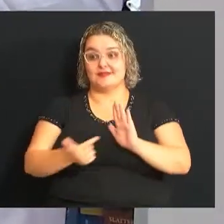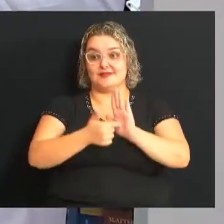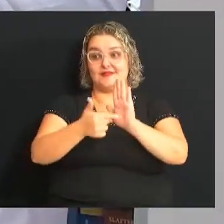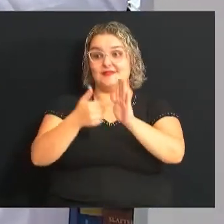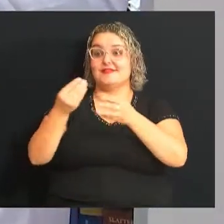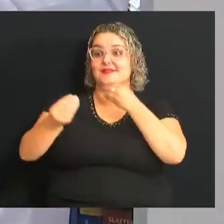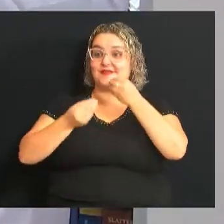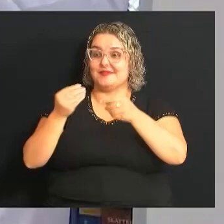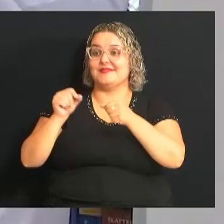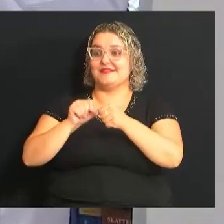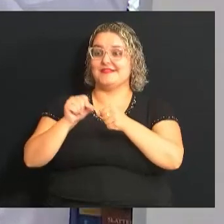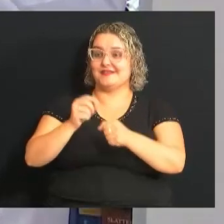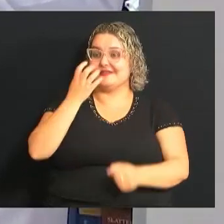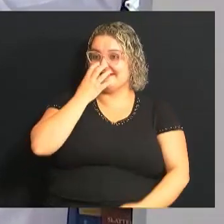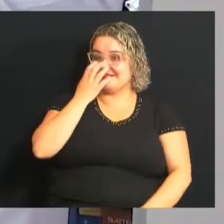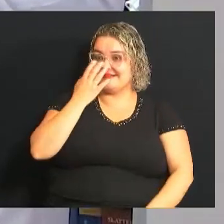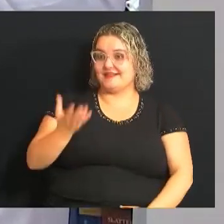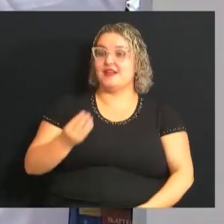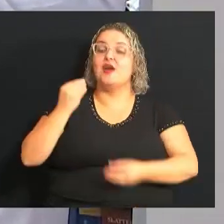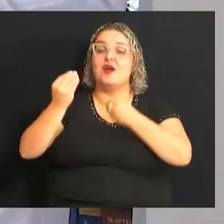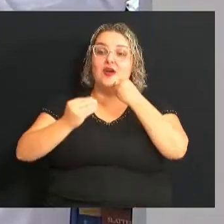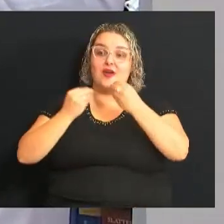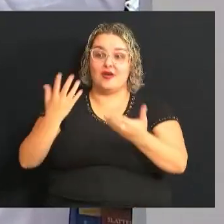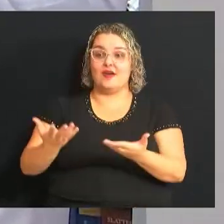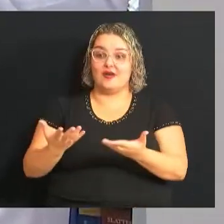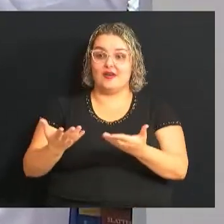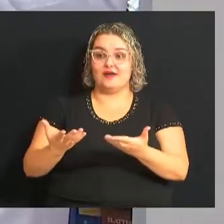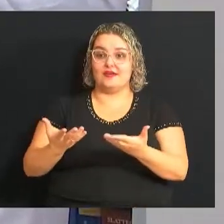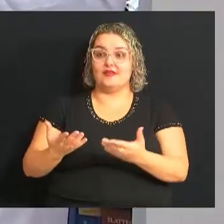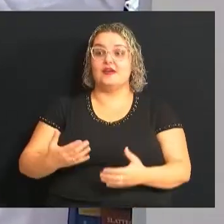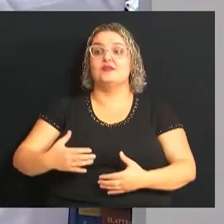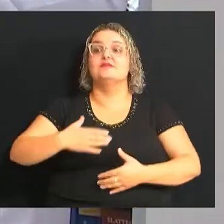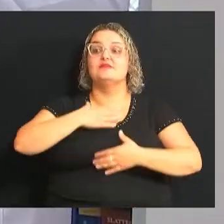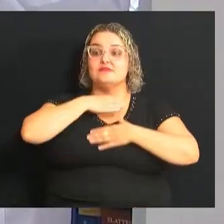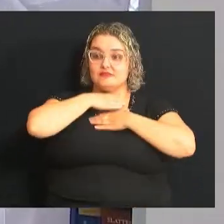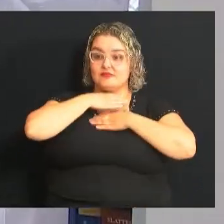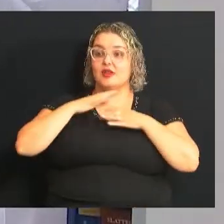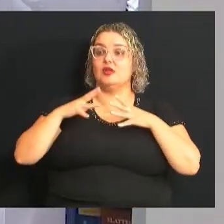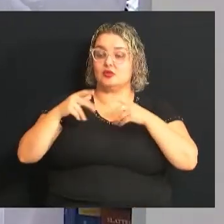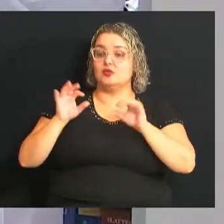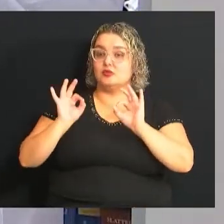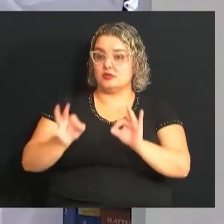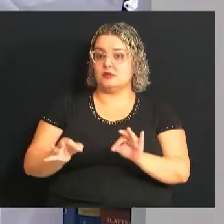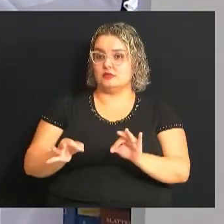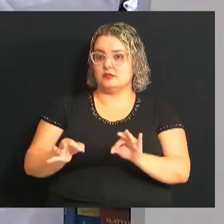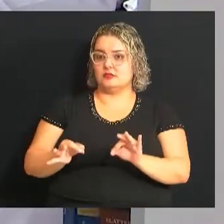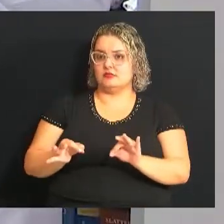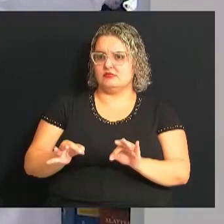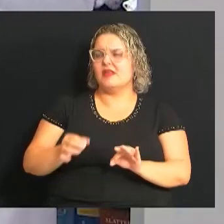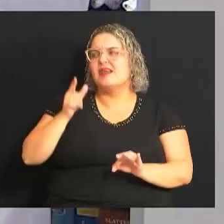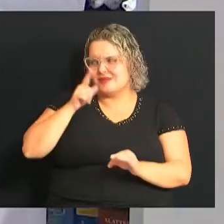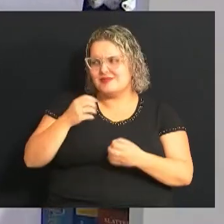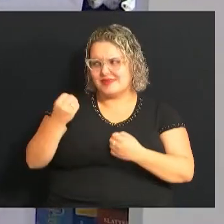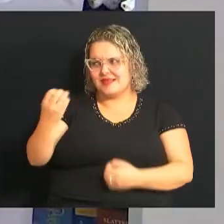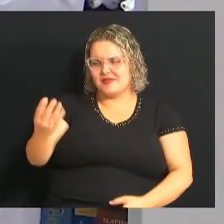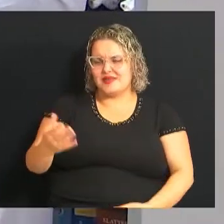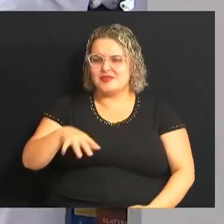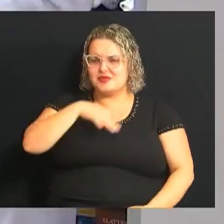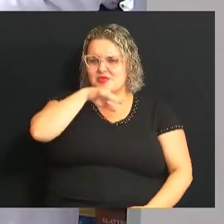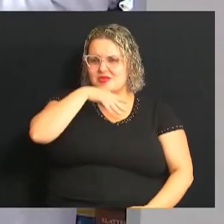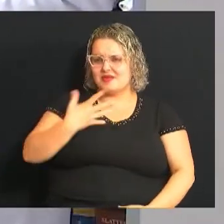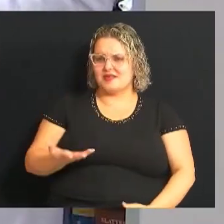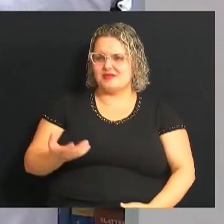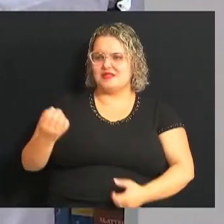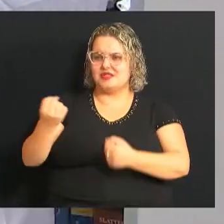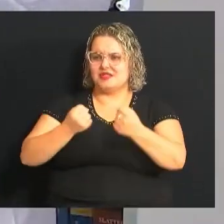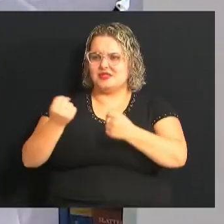com os cãezinhos, como botar aqui a coleira, essa coisa toda. Mas dá para viajar com o bichinho? Se você for aí de